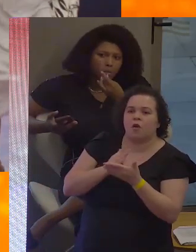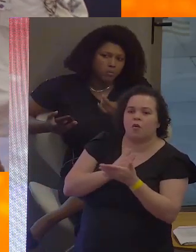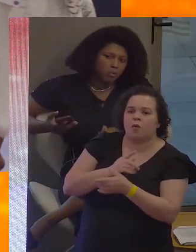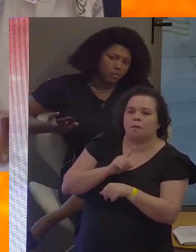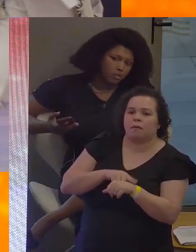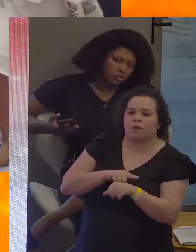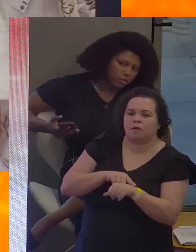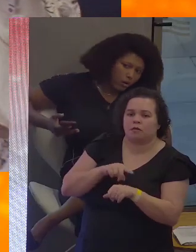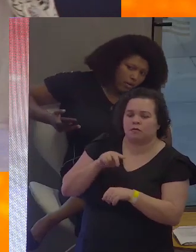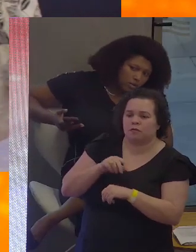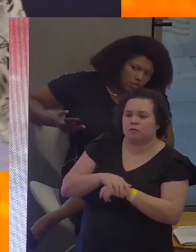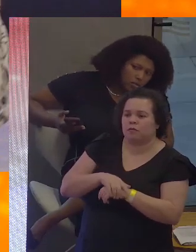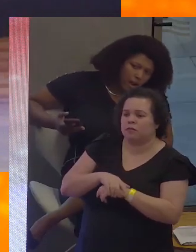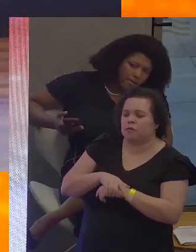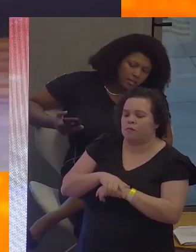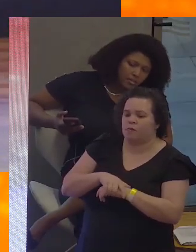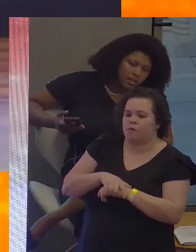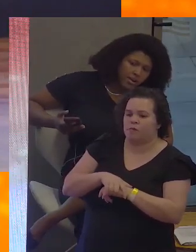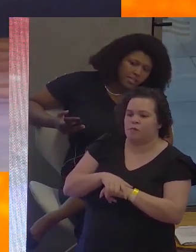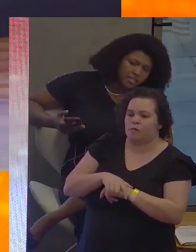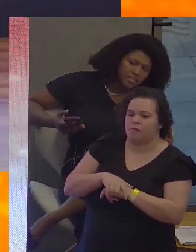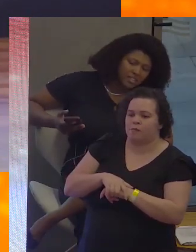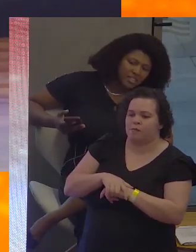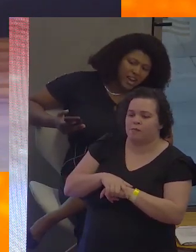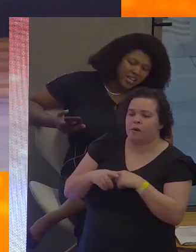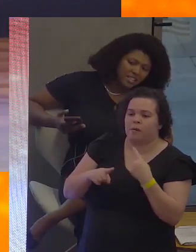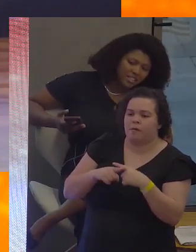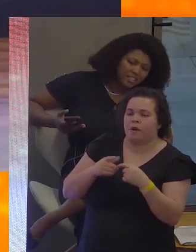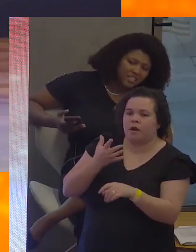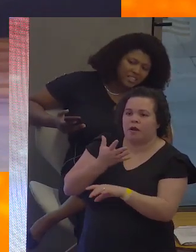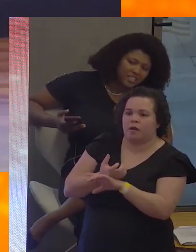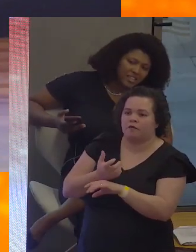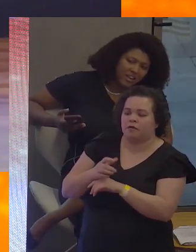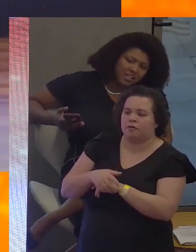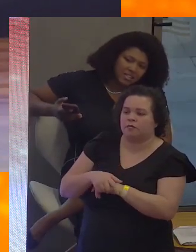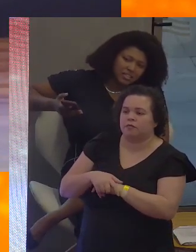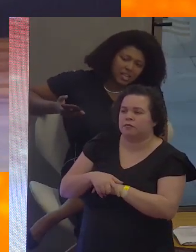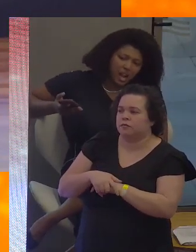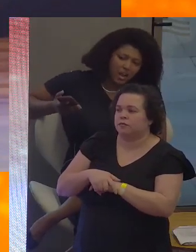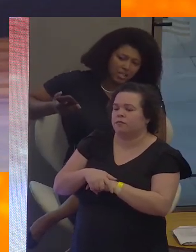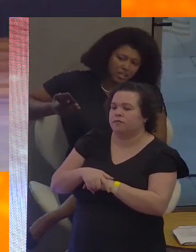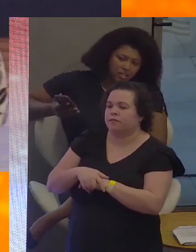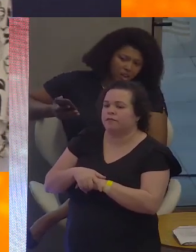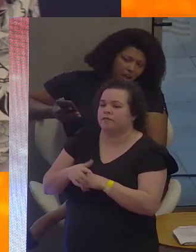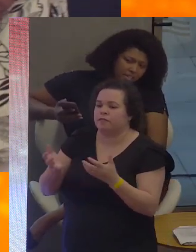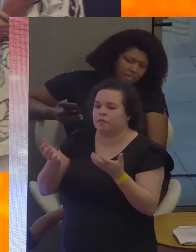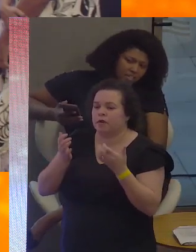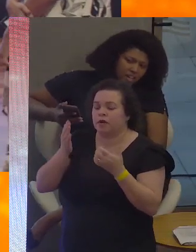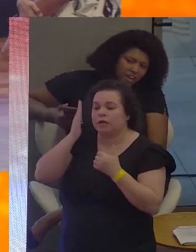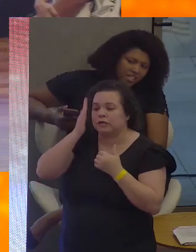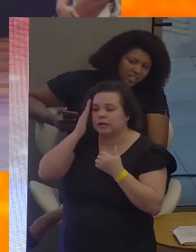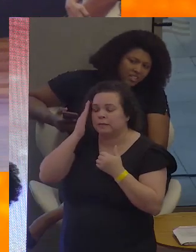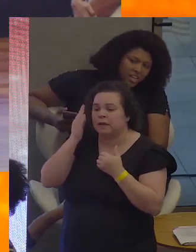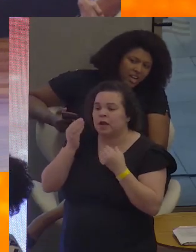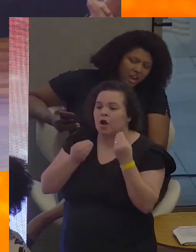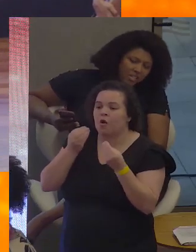Só um minutinho. É porque a gente está gravando. Eu queria saber, Débora, como é que você